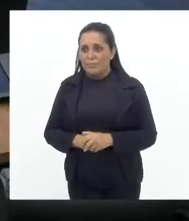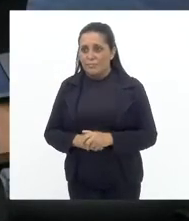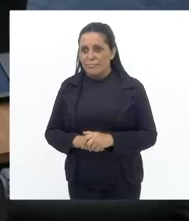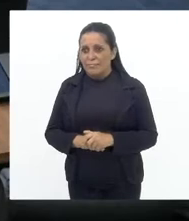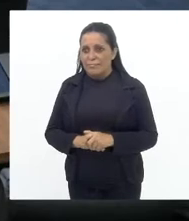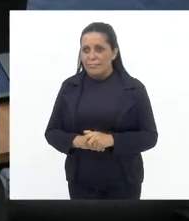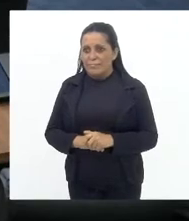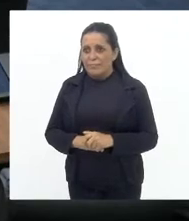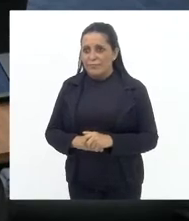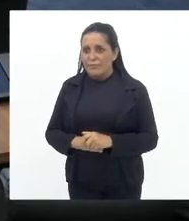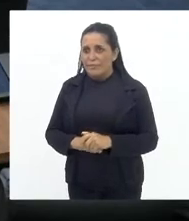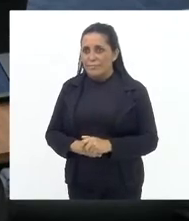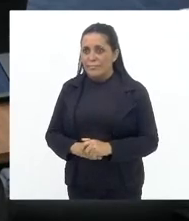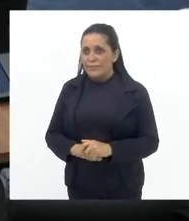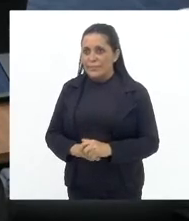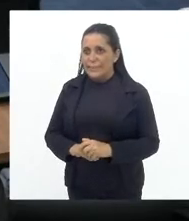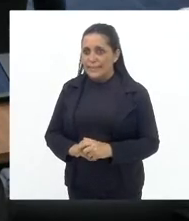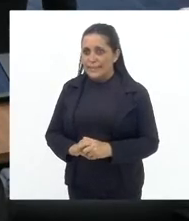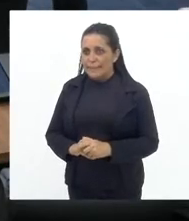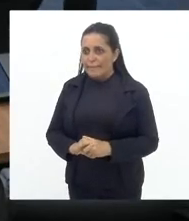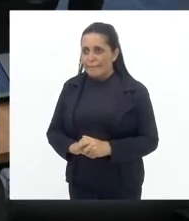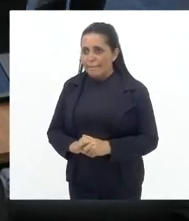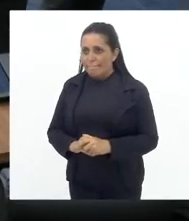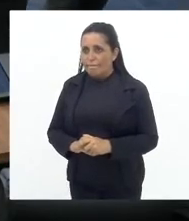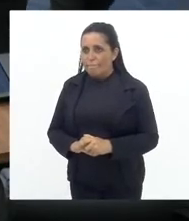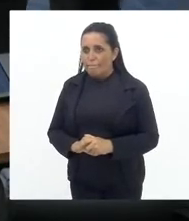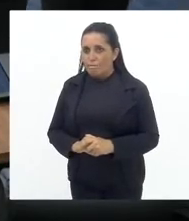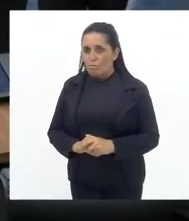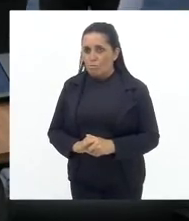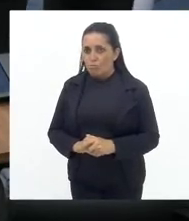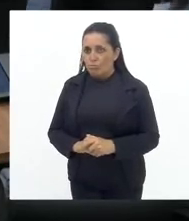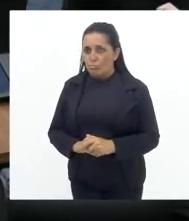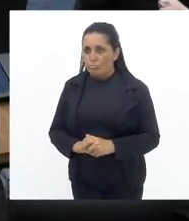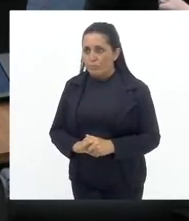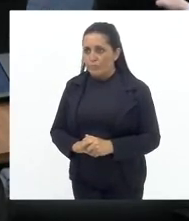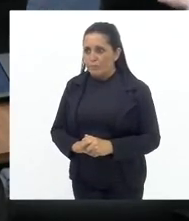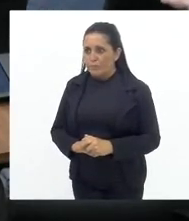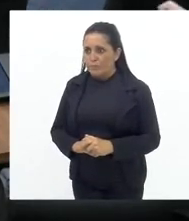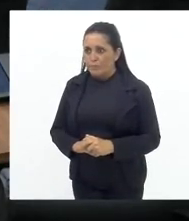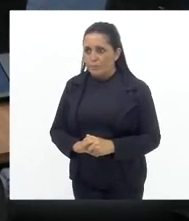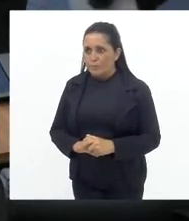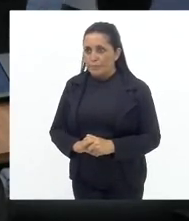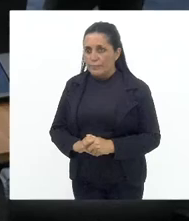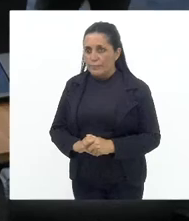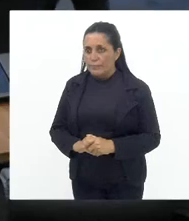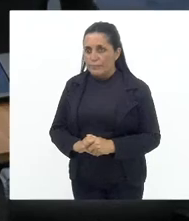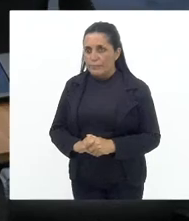e não tá quem é